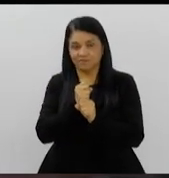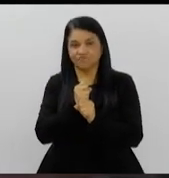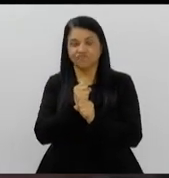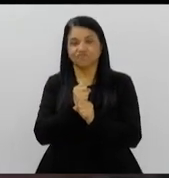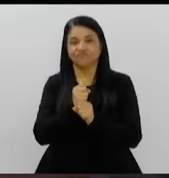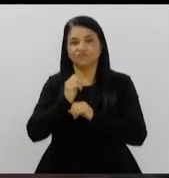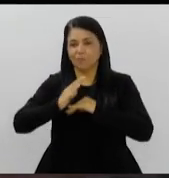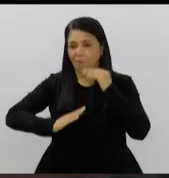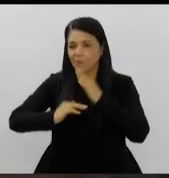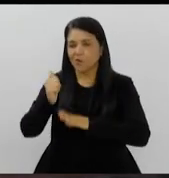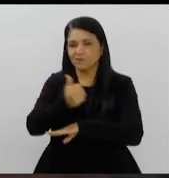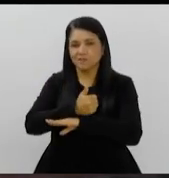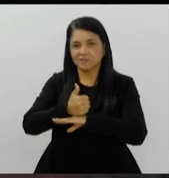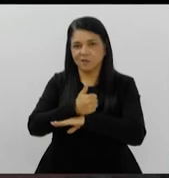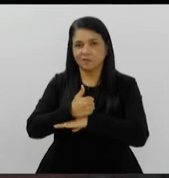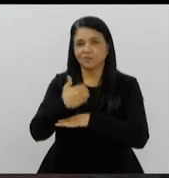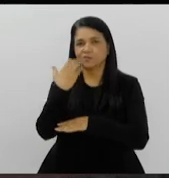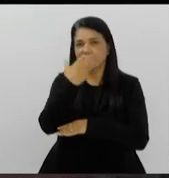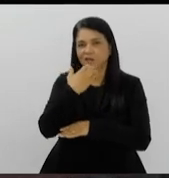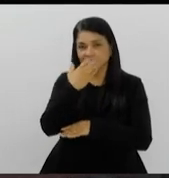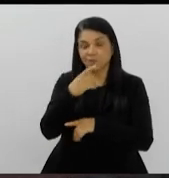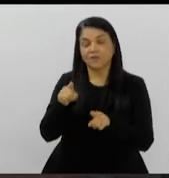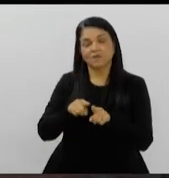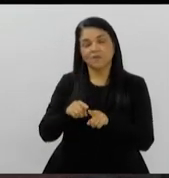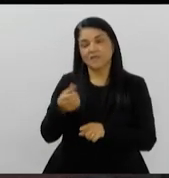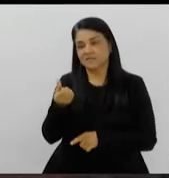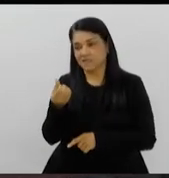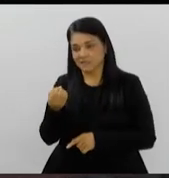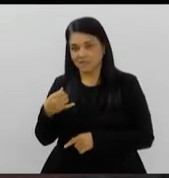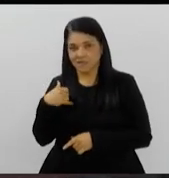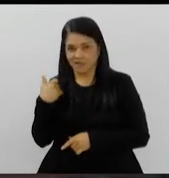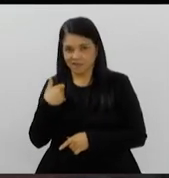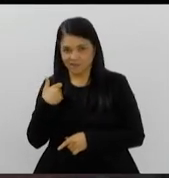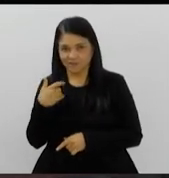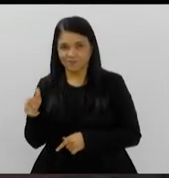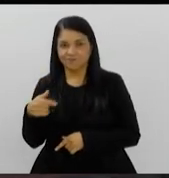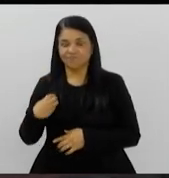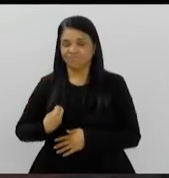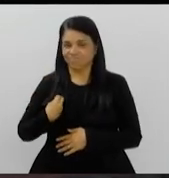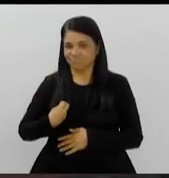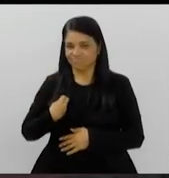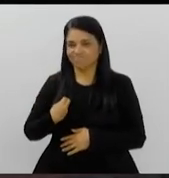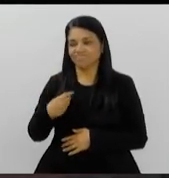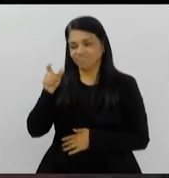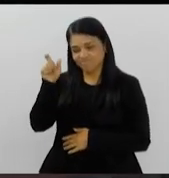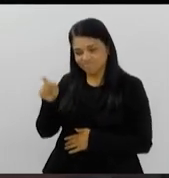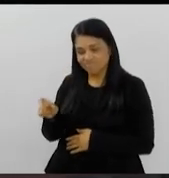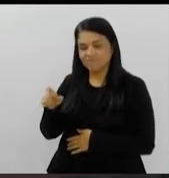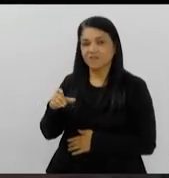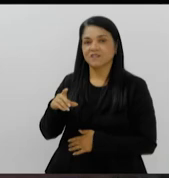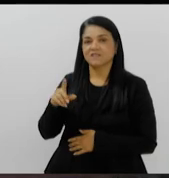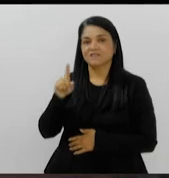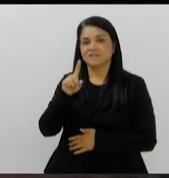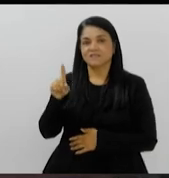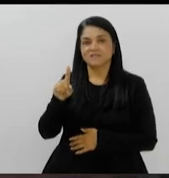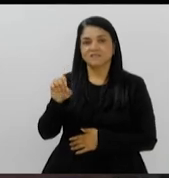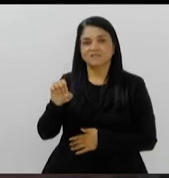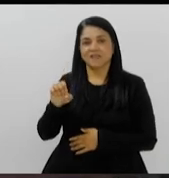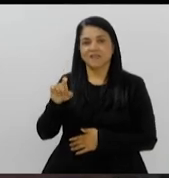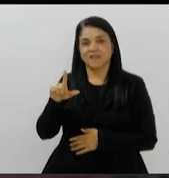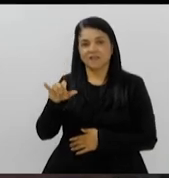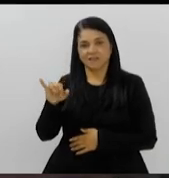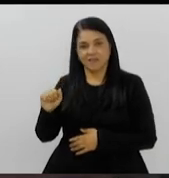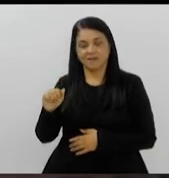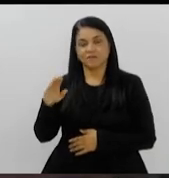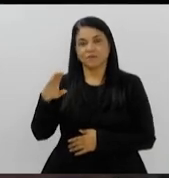carreira e os 60 anos de vida dessa que é certamente um dos maiores expoentes da música, da arte e